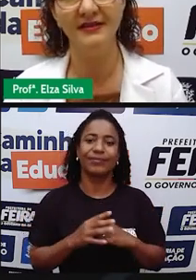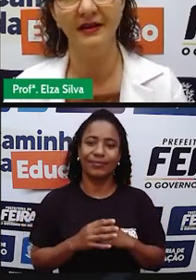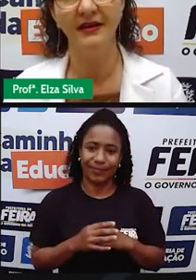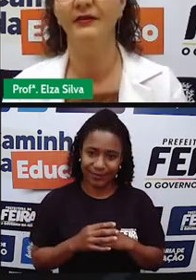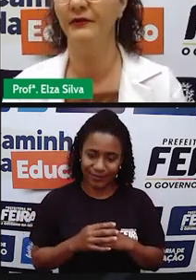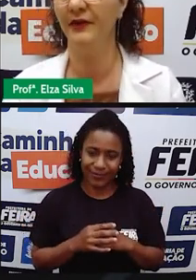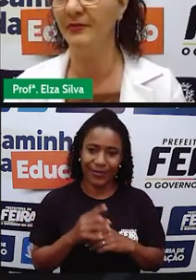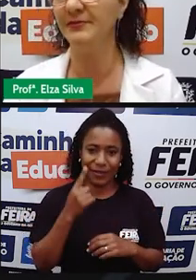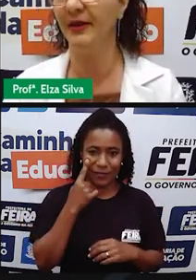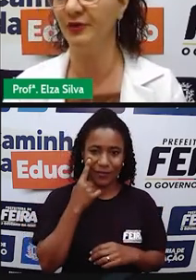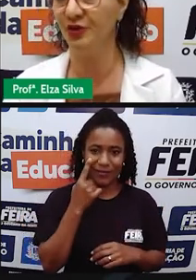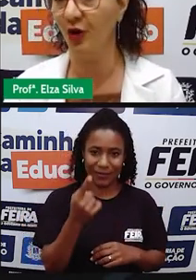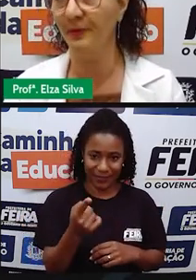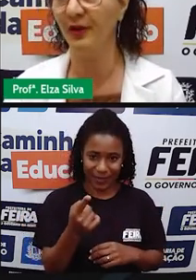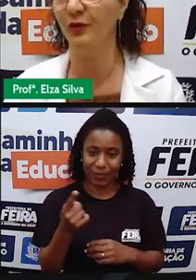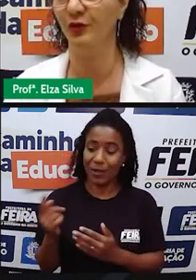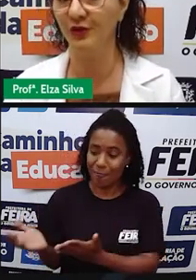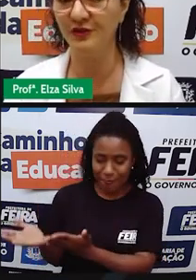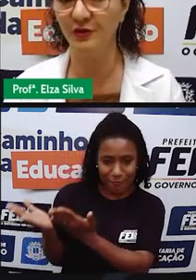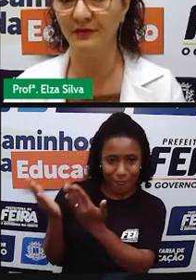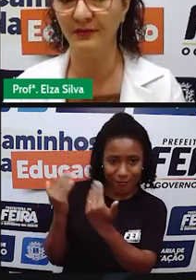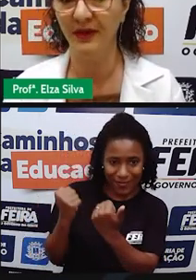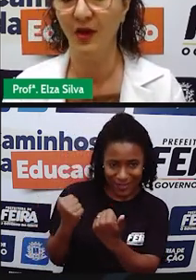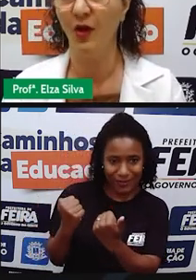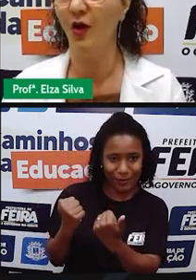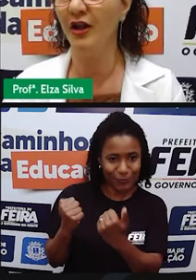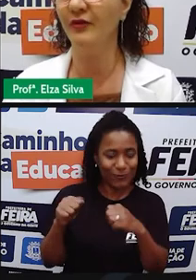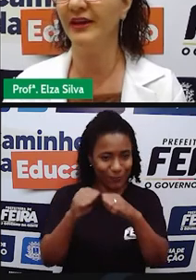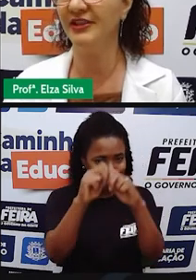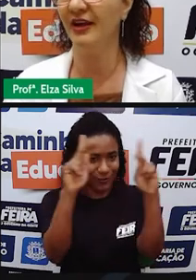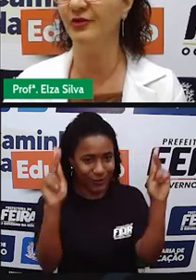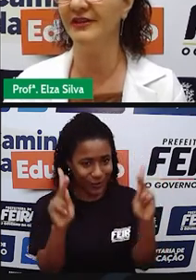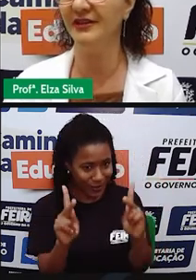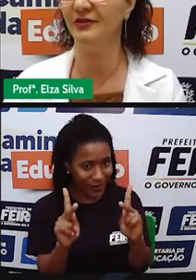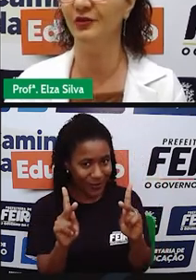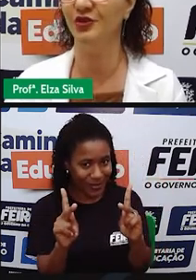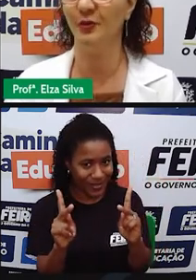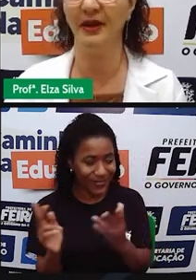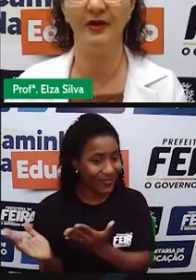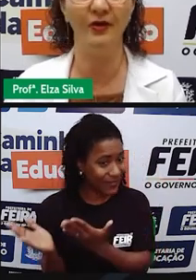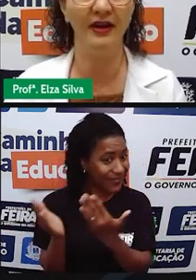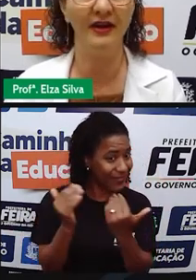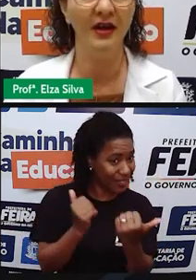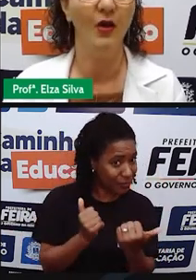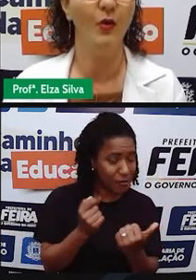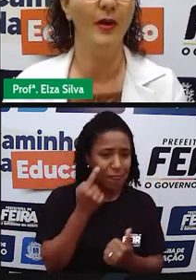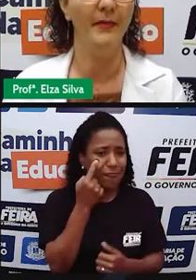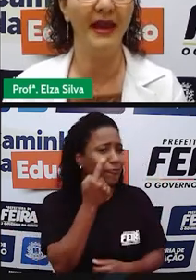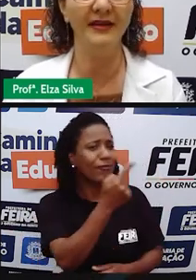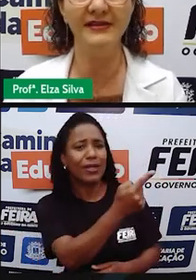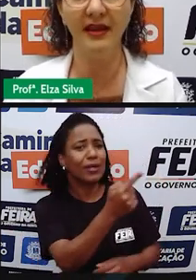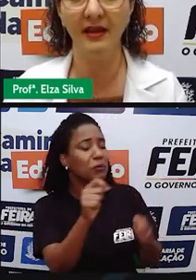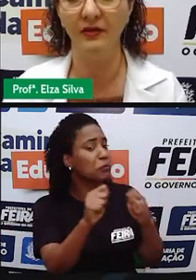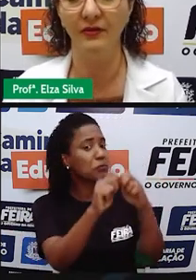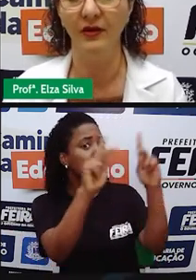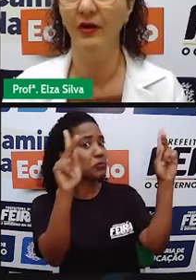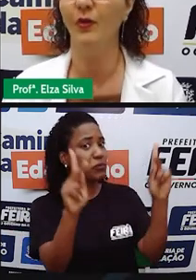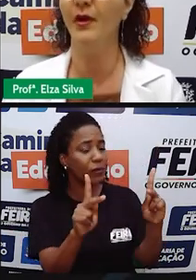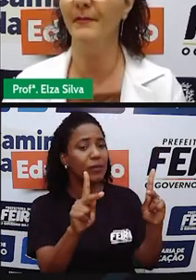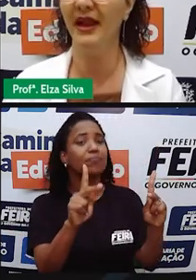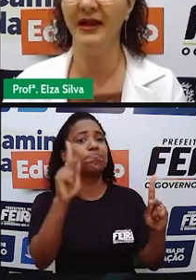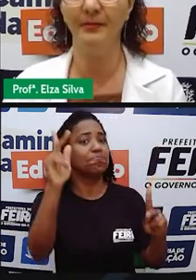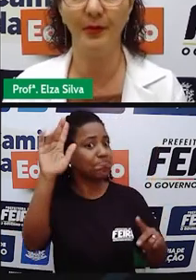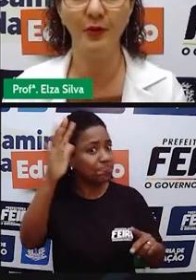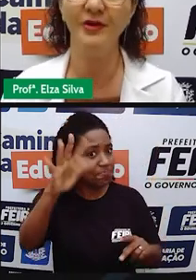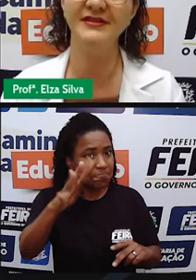us. Vamos para o shopping conosco. Olha o que está acontecendo no shopping agora. Uma mega sale,